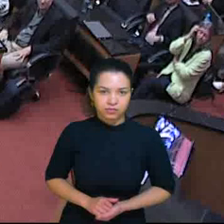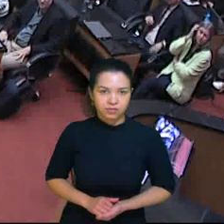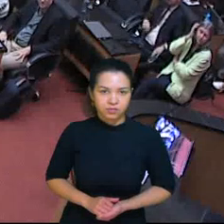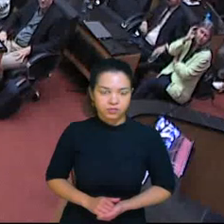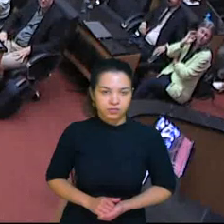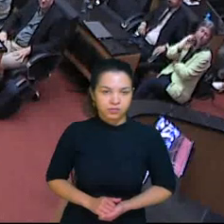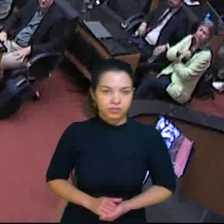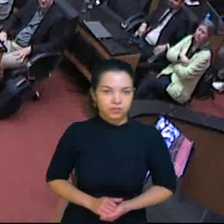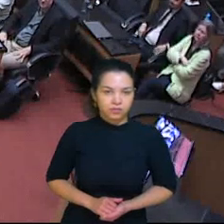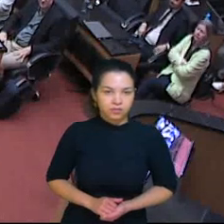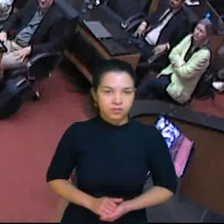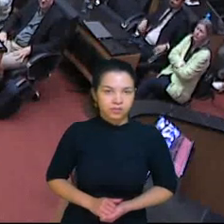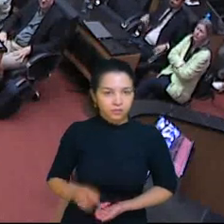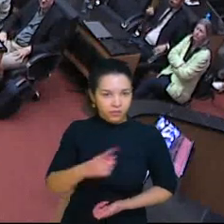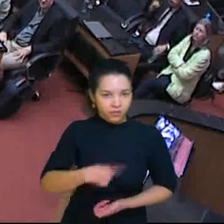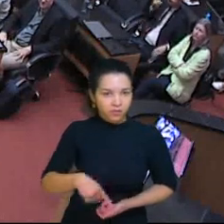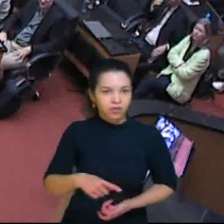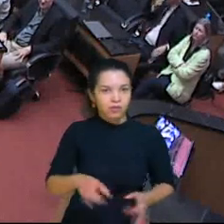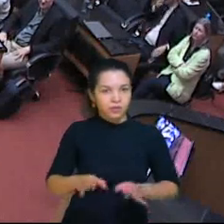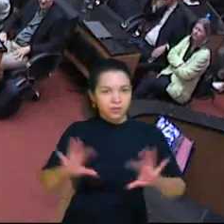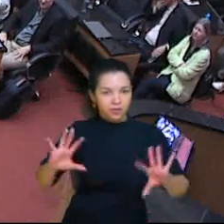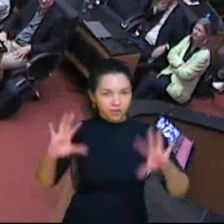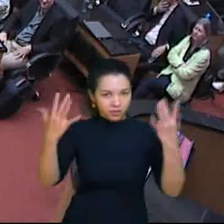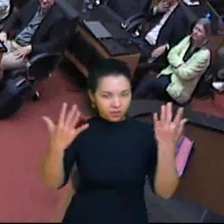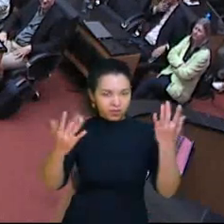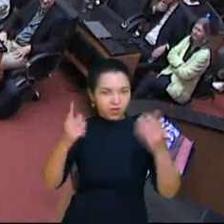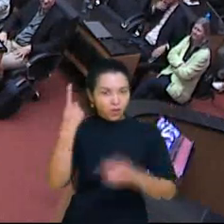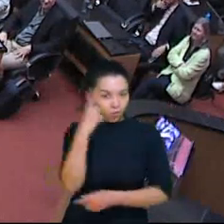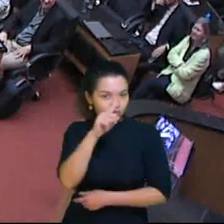nós vamos fazer um evento um dia com